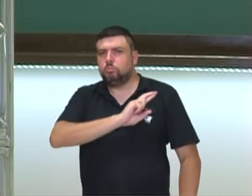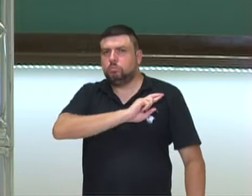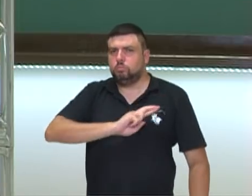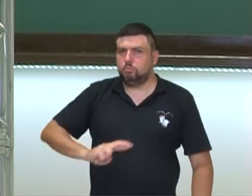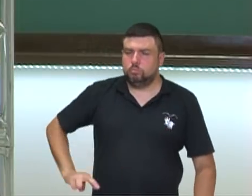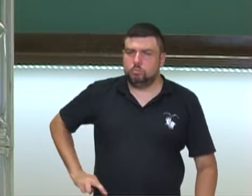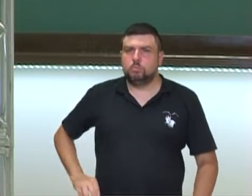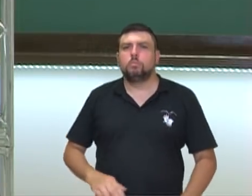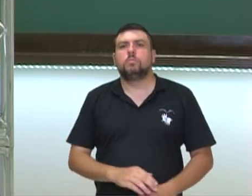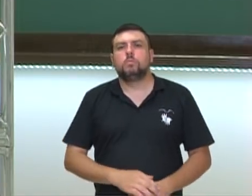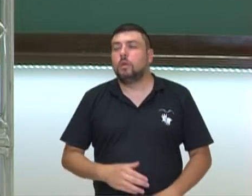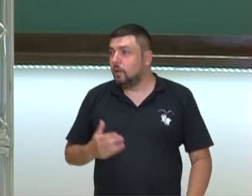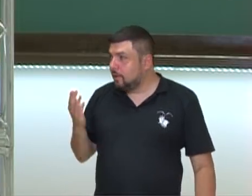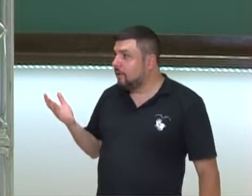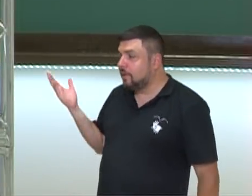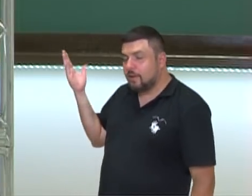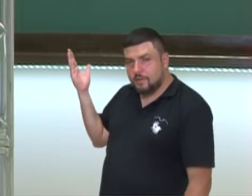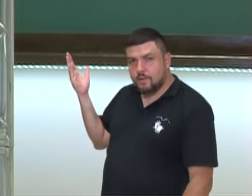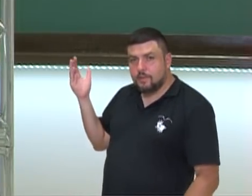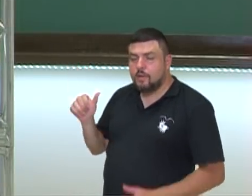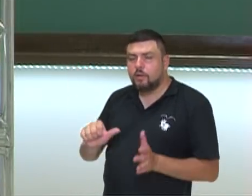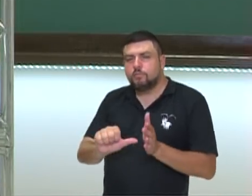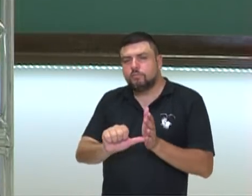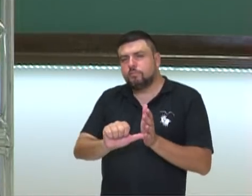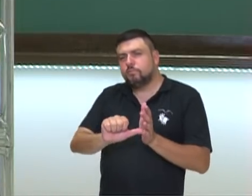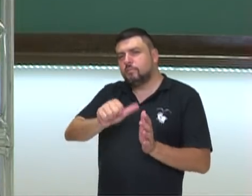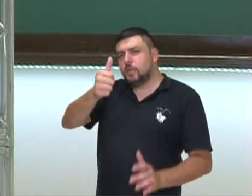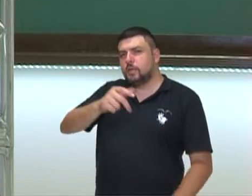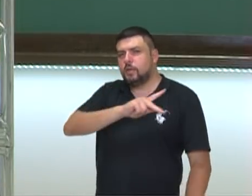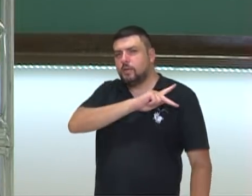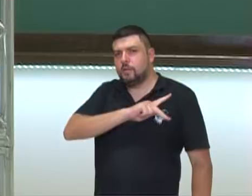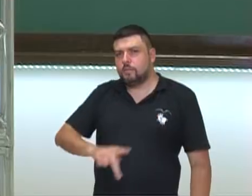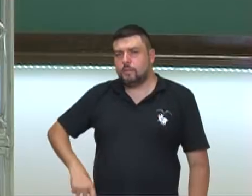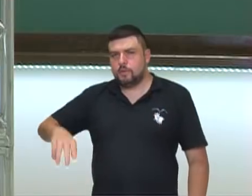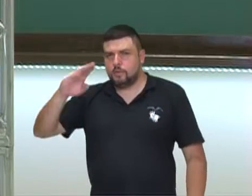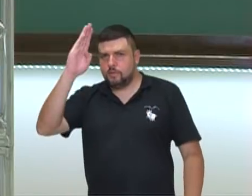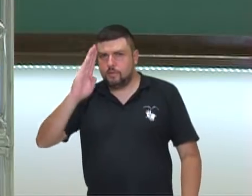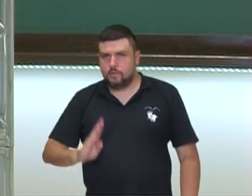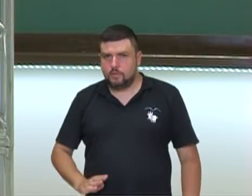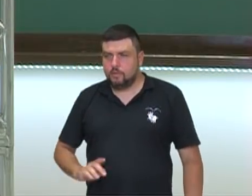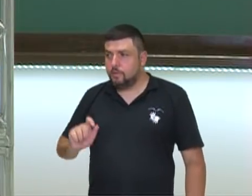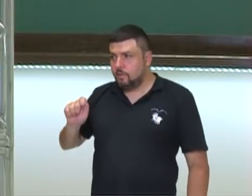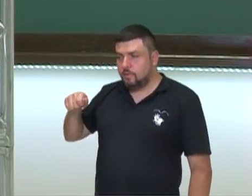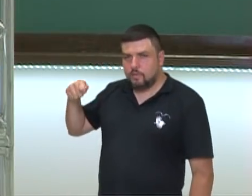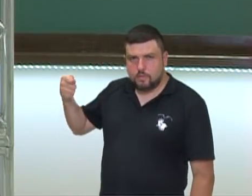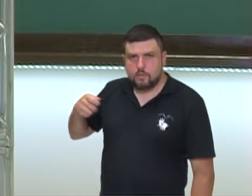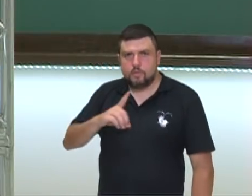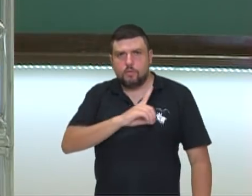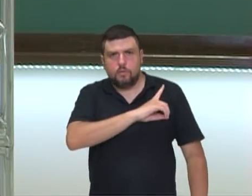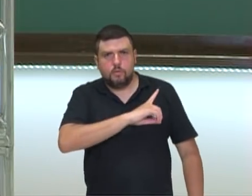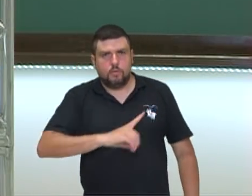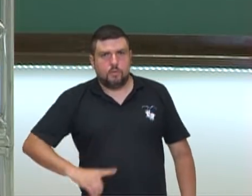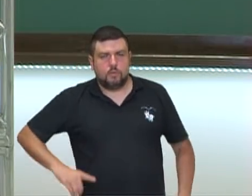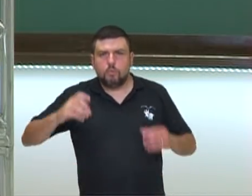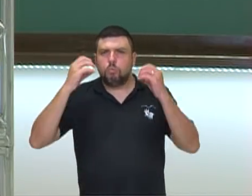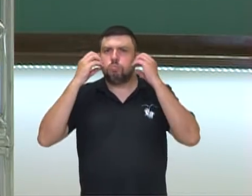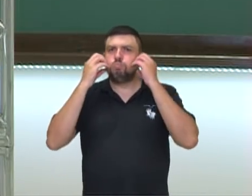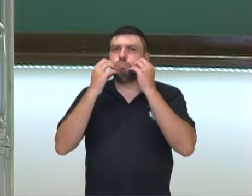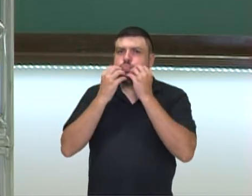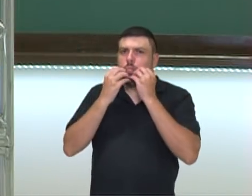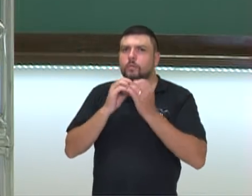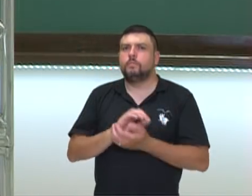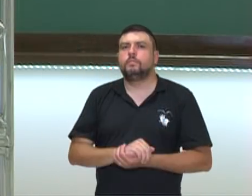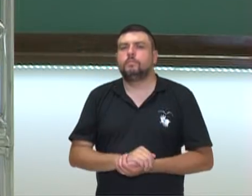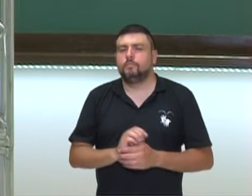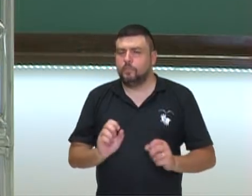primeiro presidente do Brasil, o próprio Marechal Deodoro da Fonseca. Tranquilo?